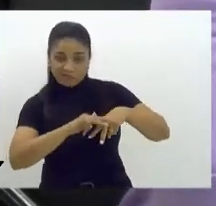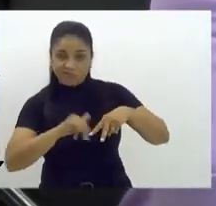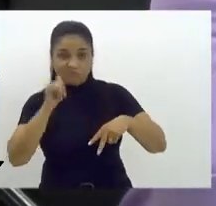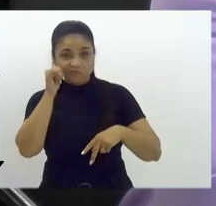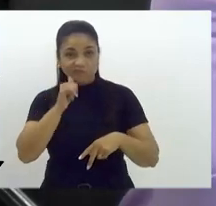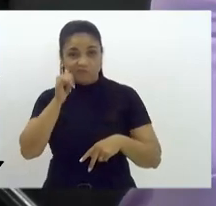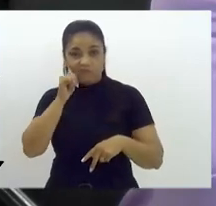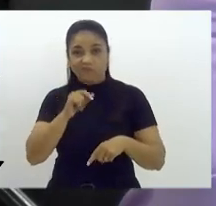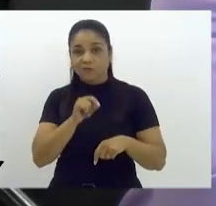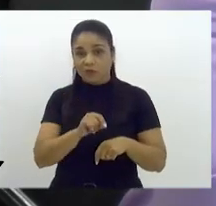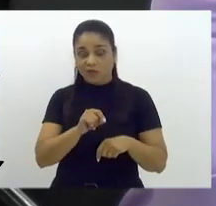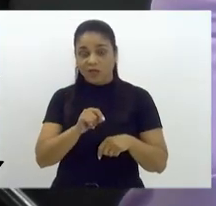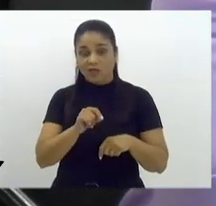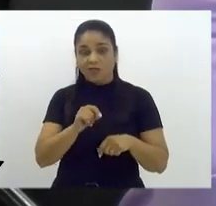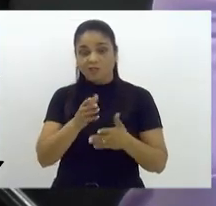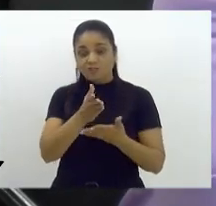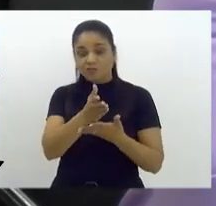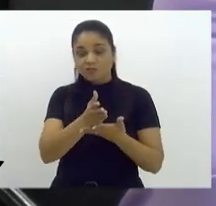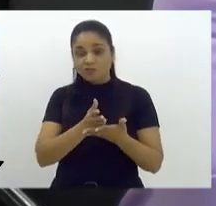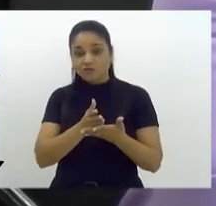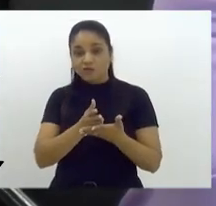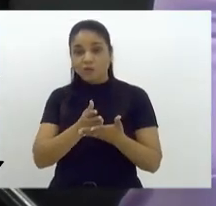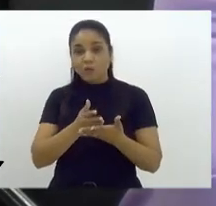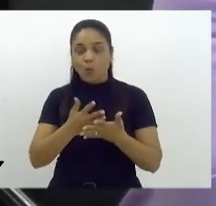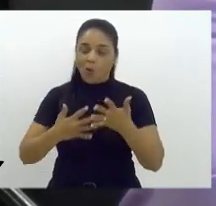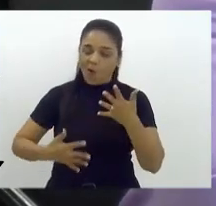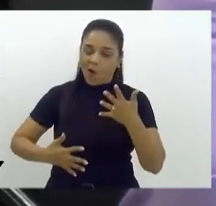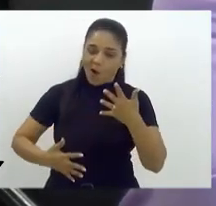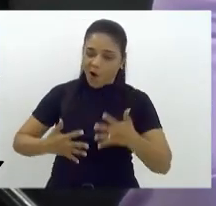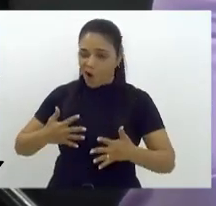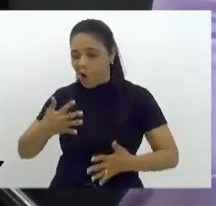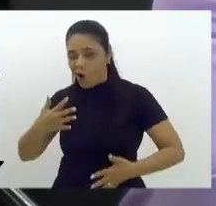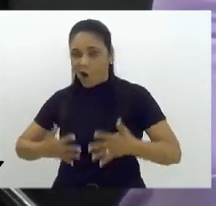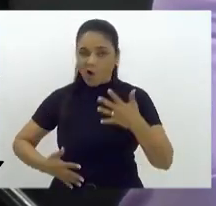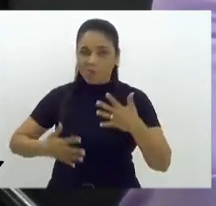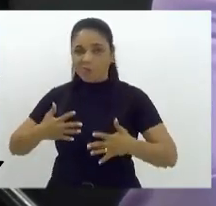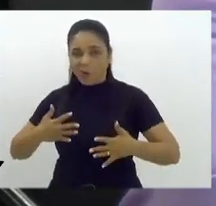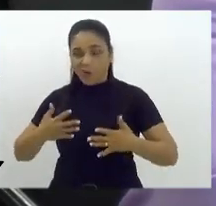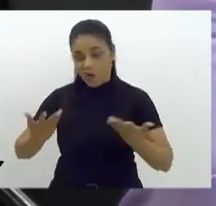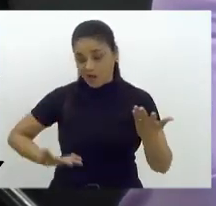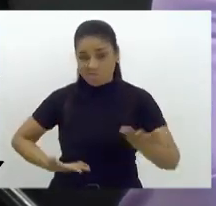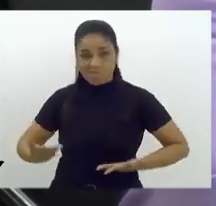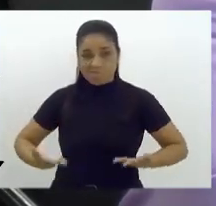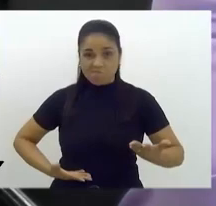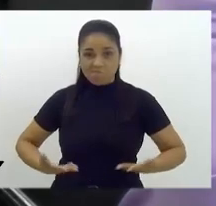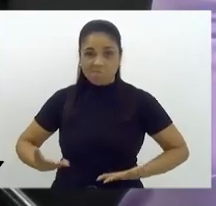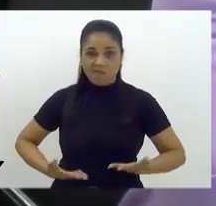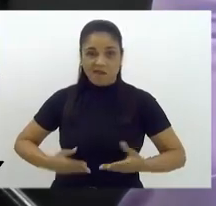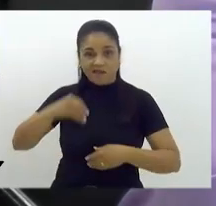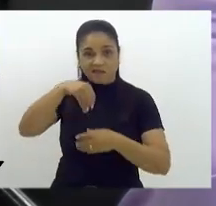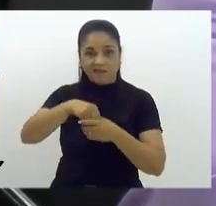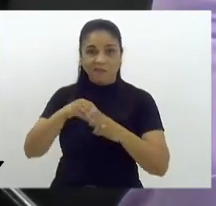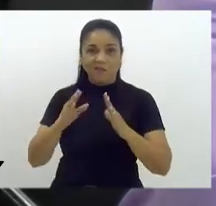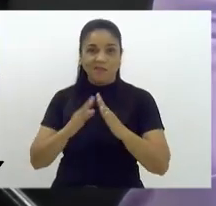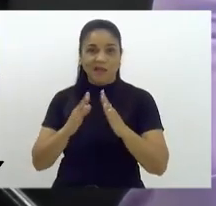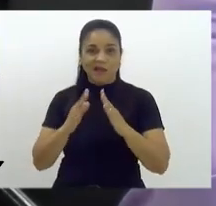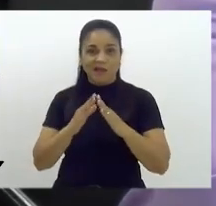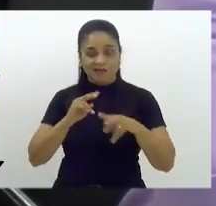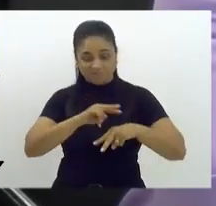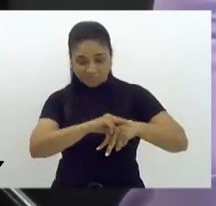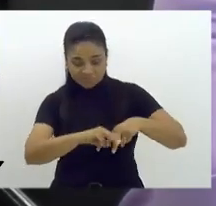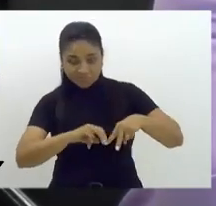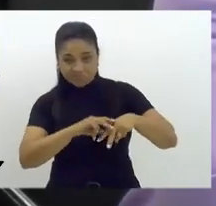futuro foi dividido com uma robô feminina empregada doméstica de resto o papel de gênero tá exatamente igual porque